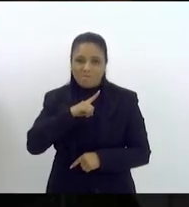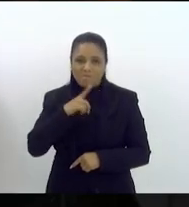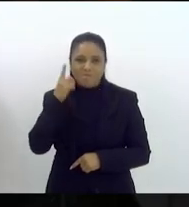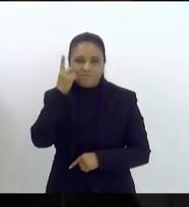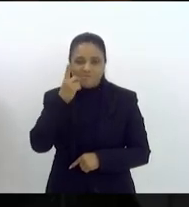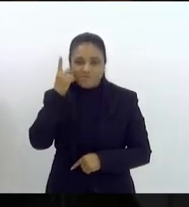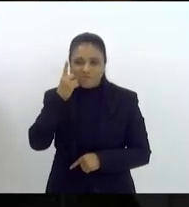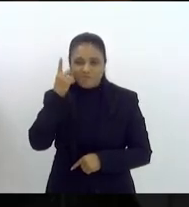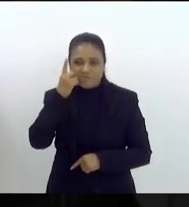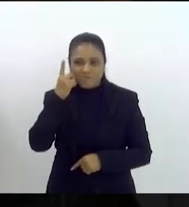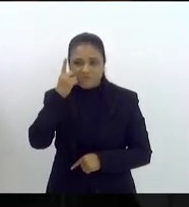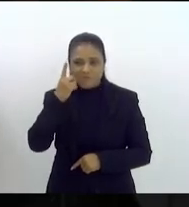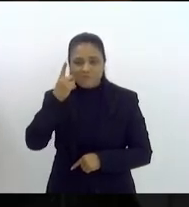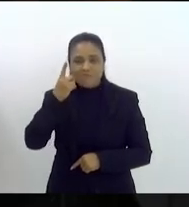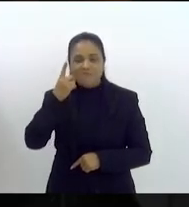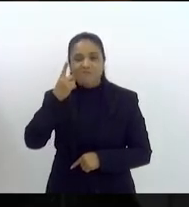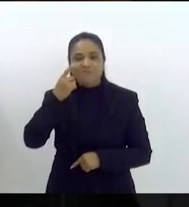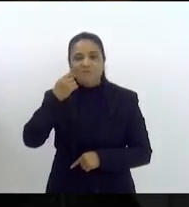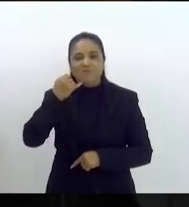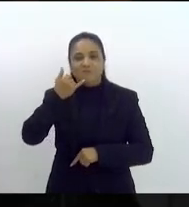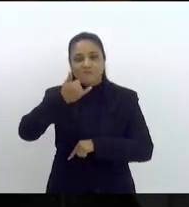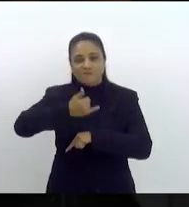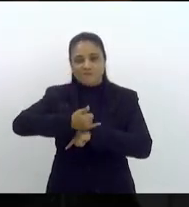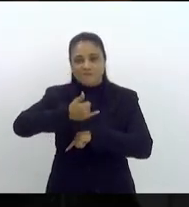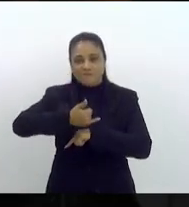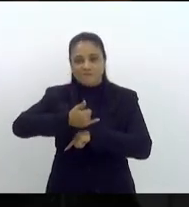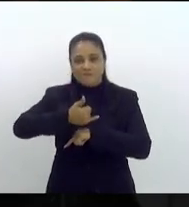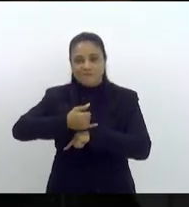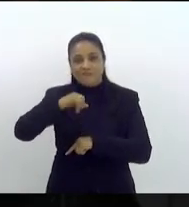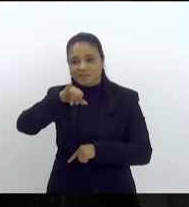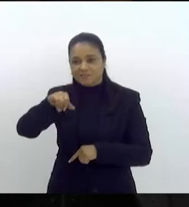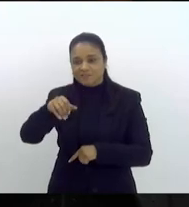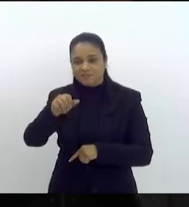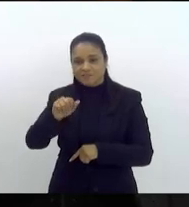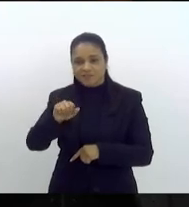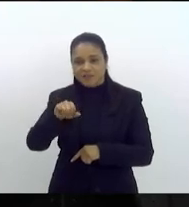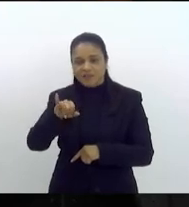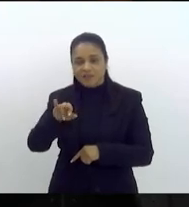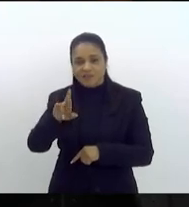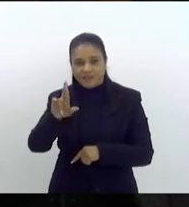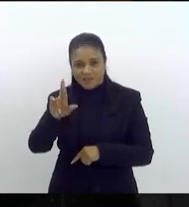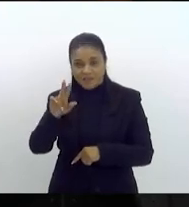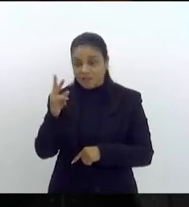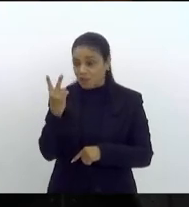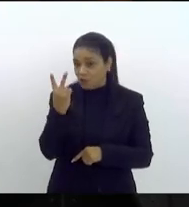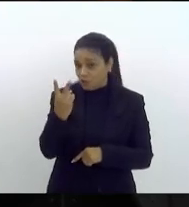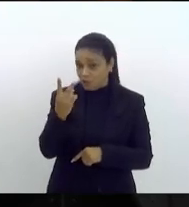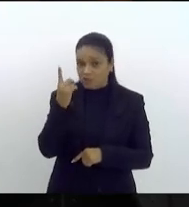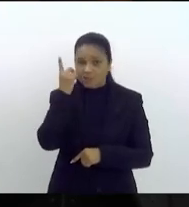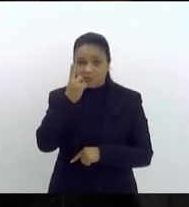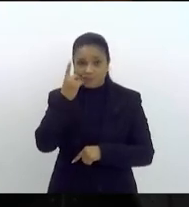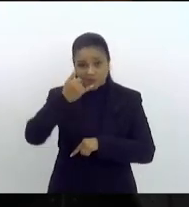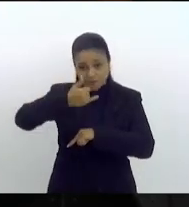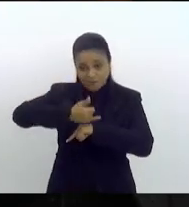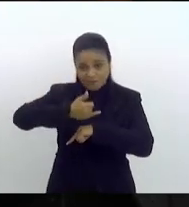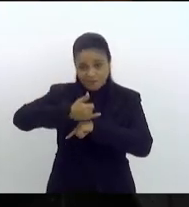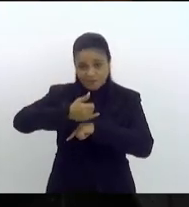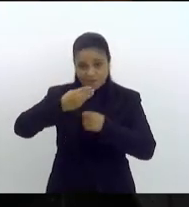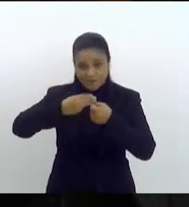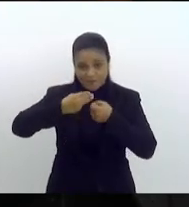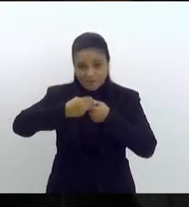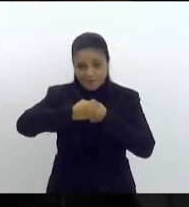Deputado de Volta Redonda o Jari temos dois deputados de Volta Redonda